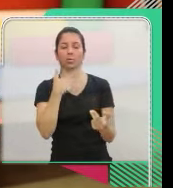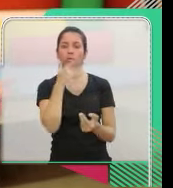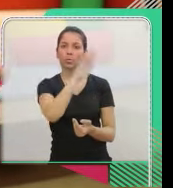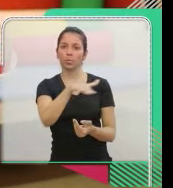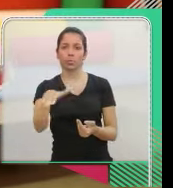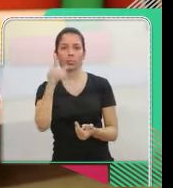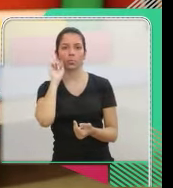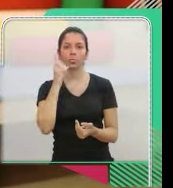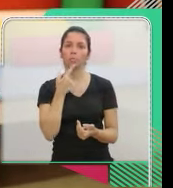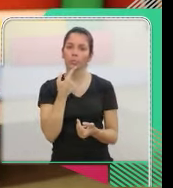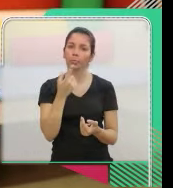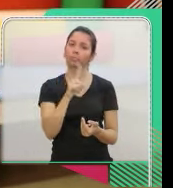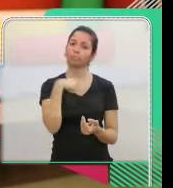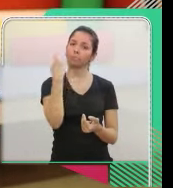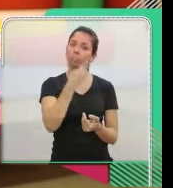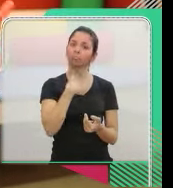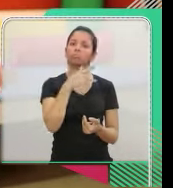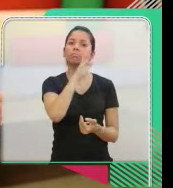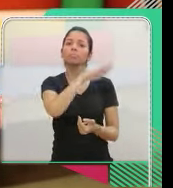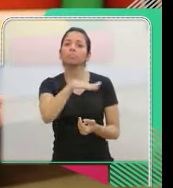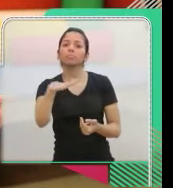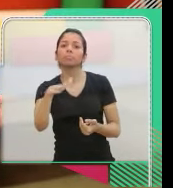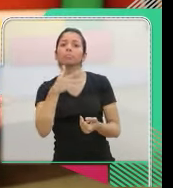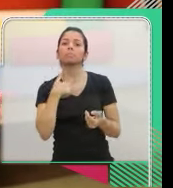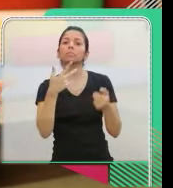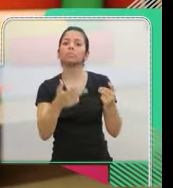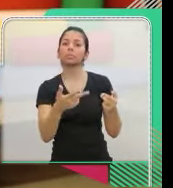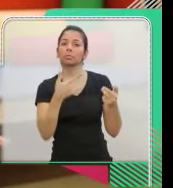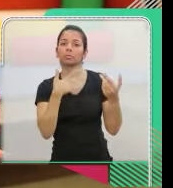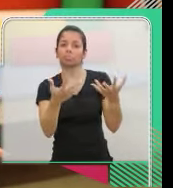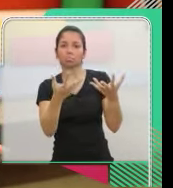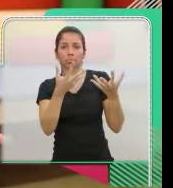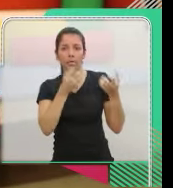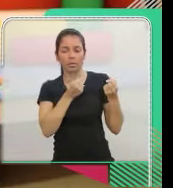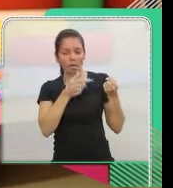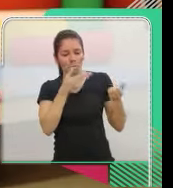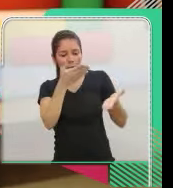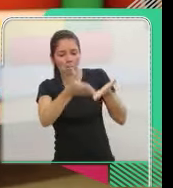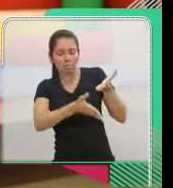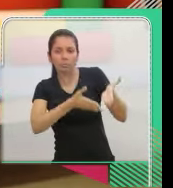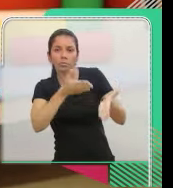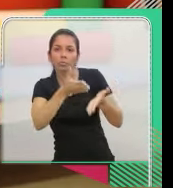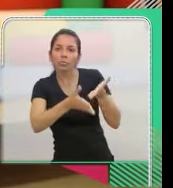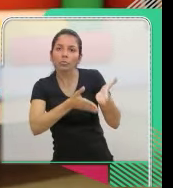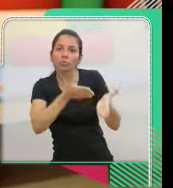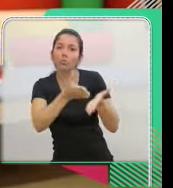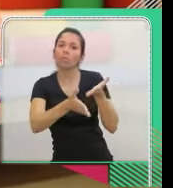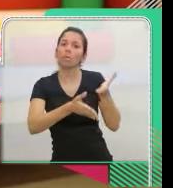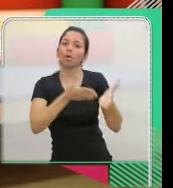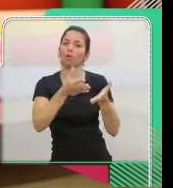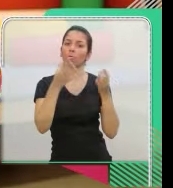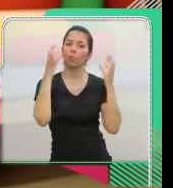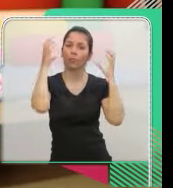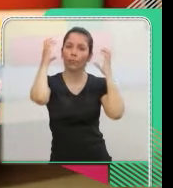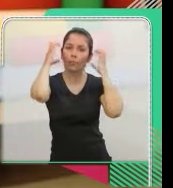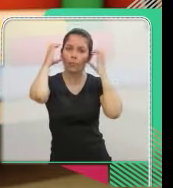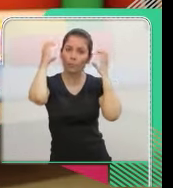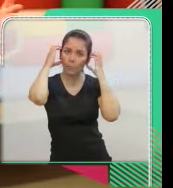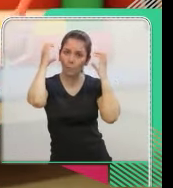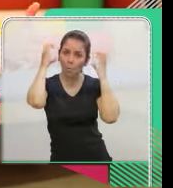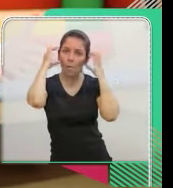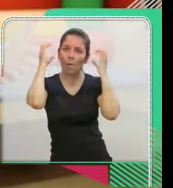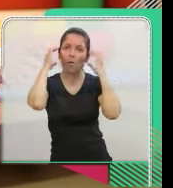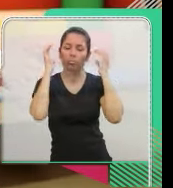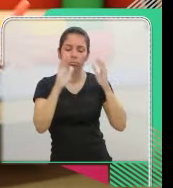Então, a gente trabalha dentro da filosofia de educação bilíngue para crianças surdas. As nossas crianças,